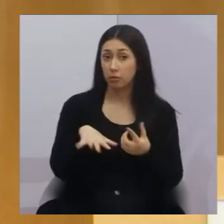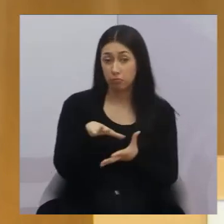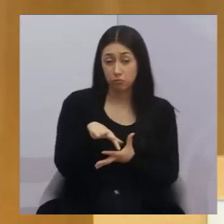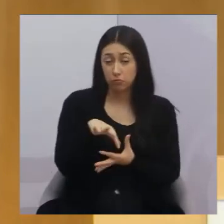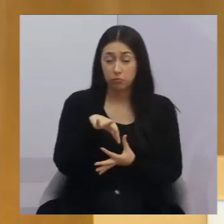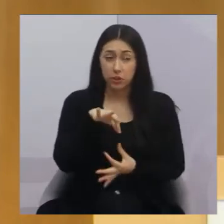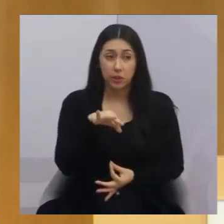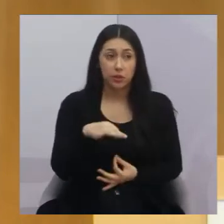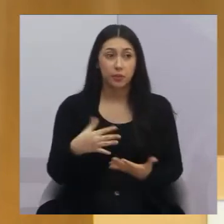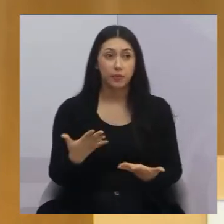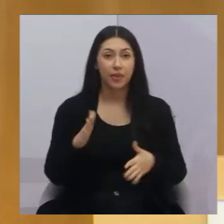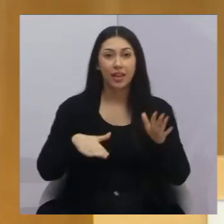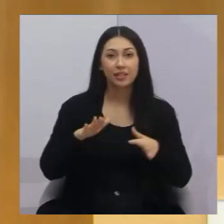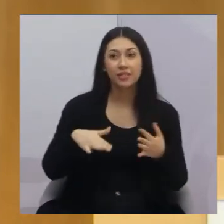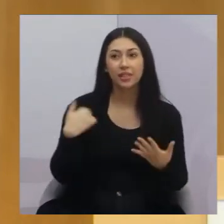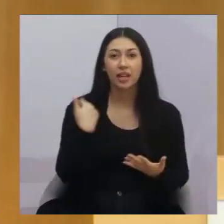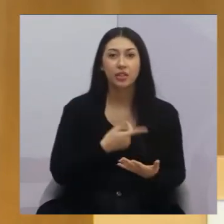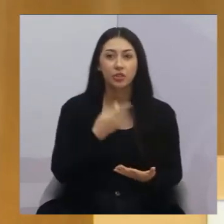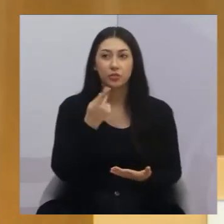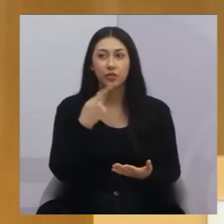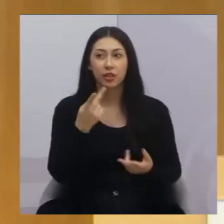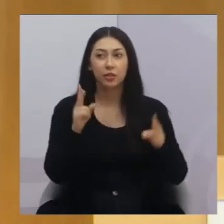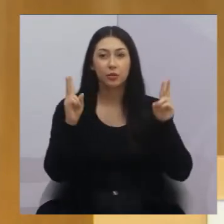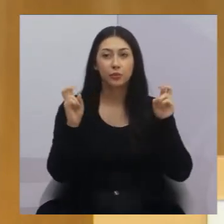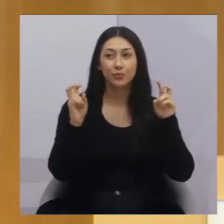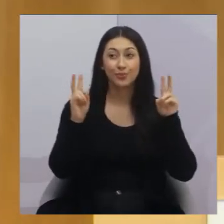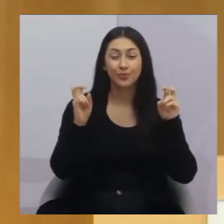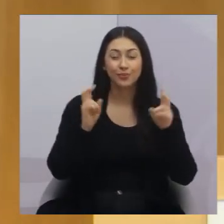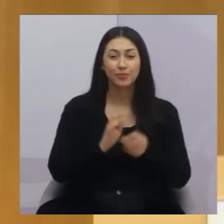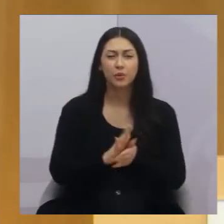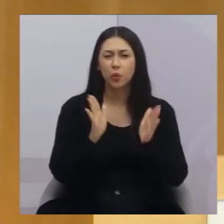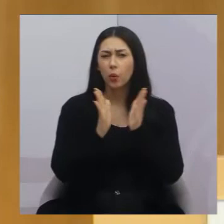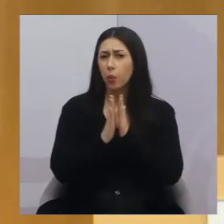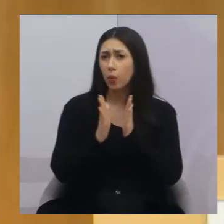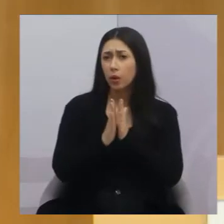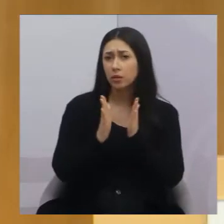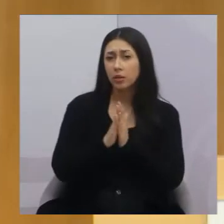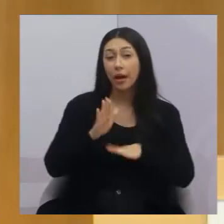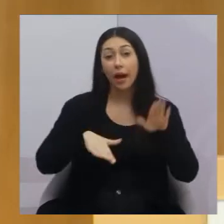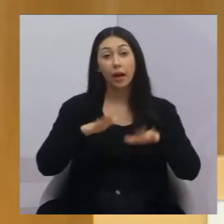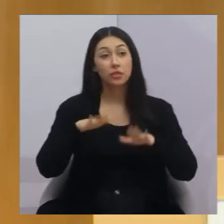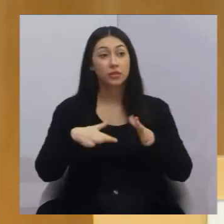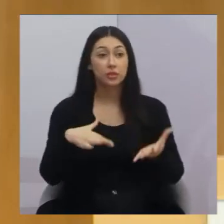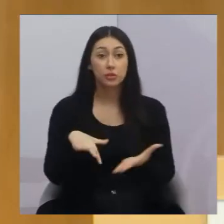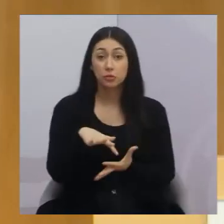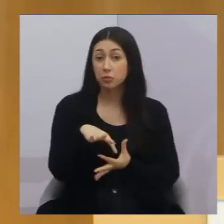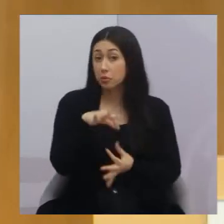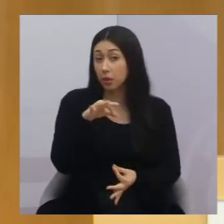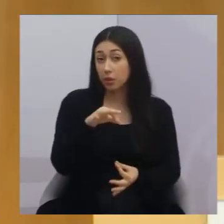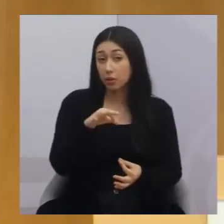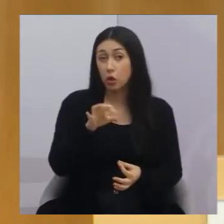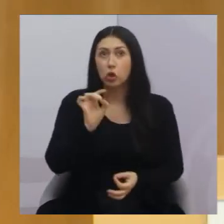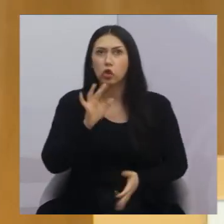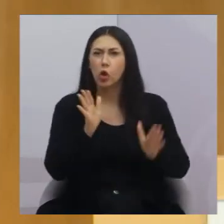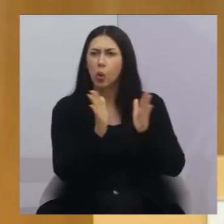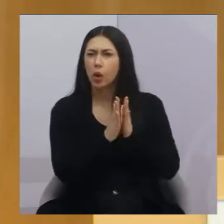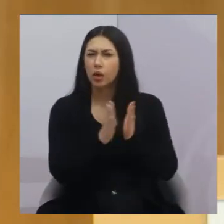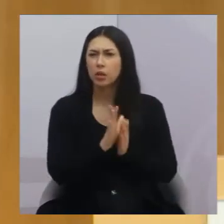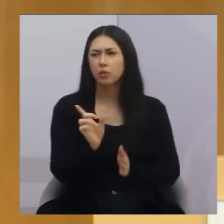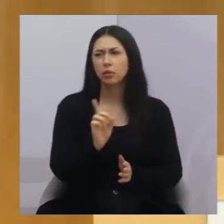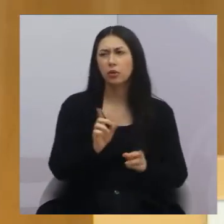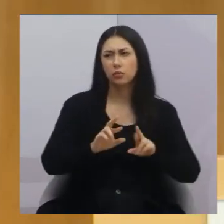gente muitas vezes fala disso relacionado à oração, e nem sempre a espiritualidade é só uma oração,